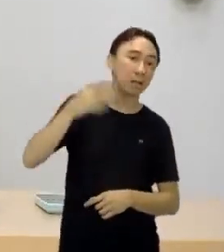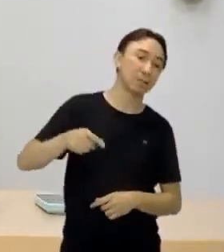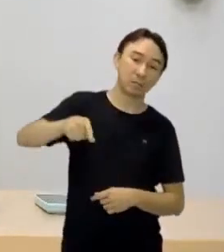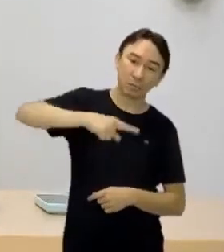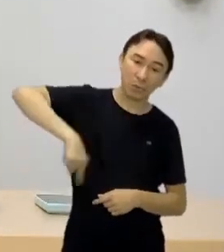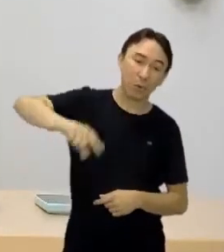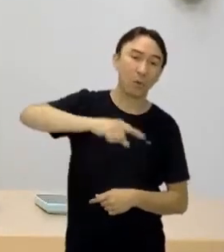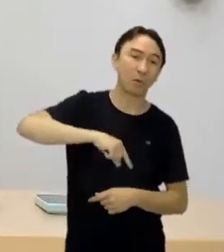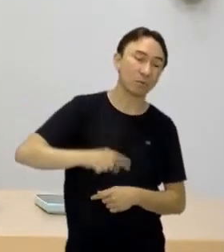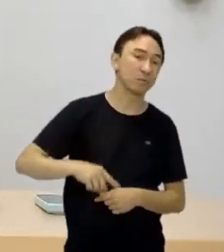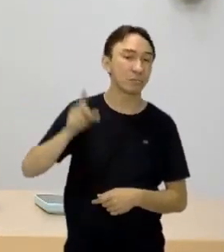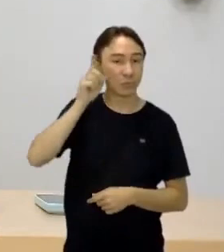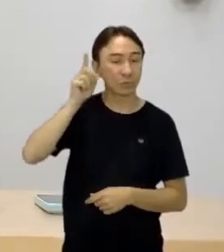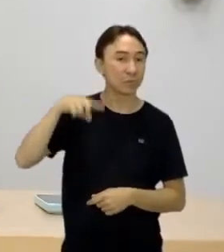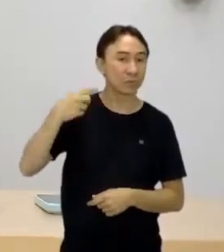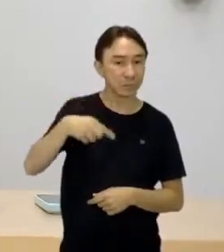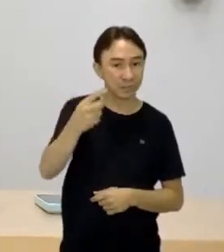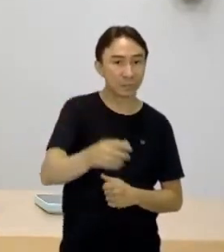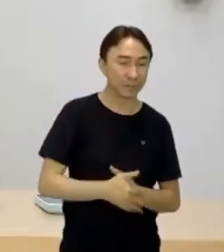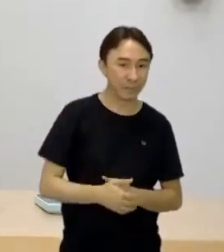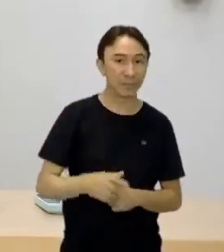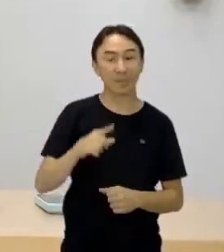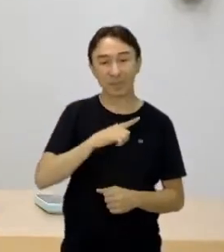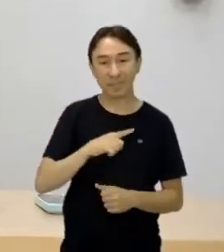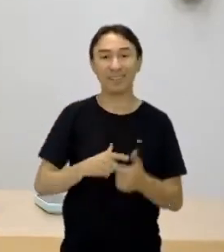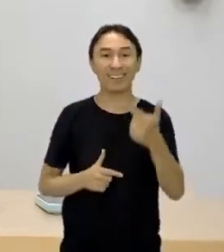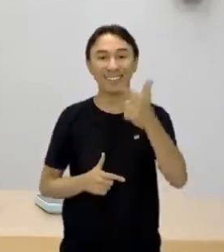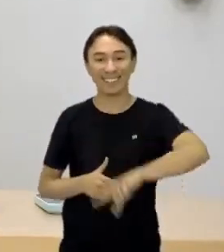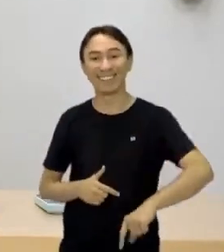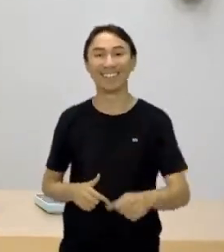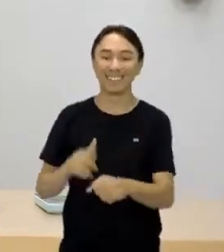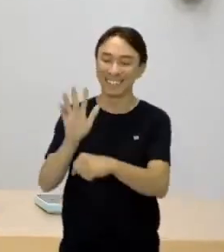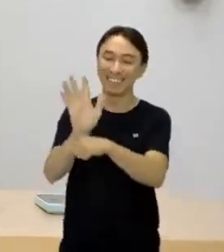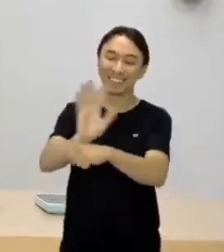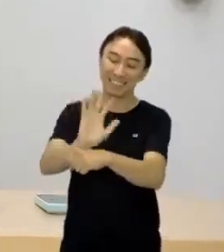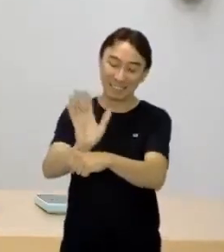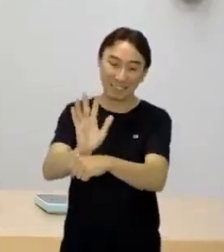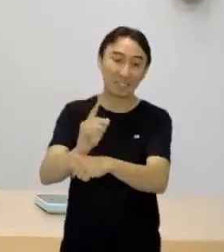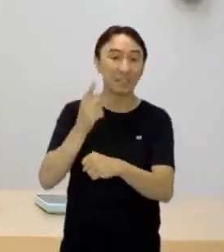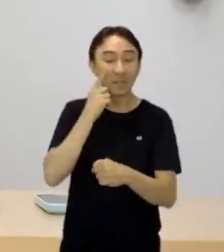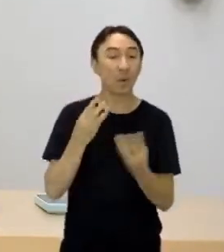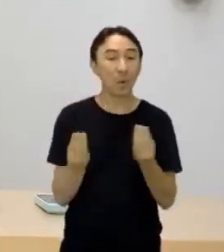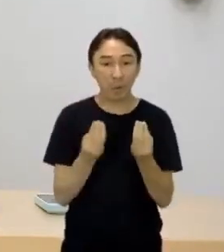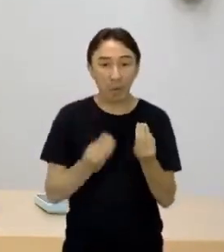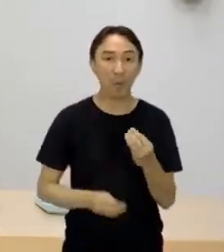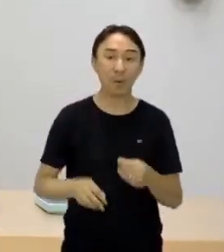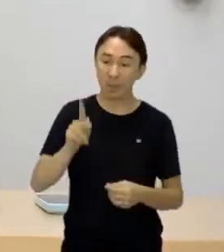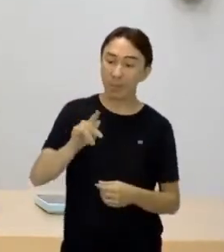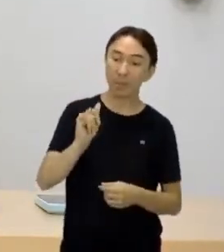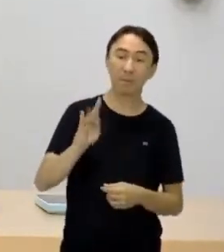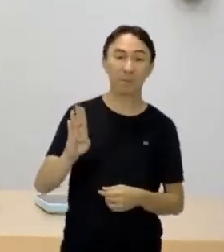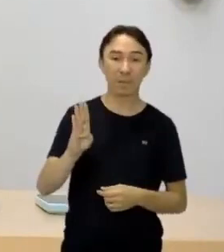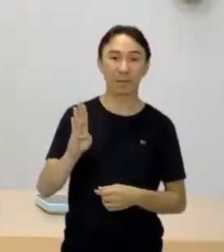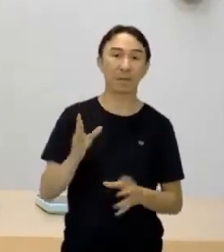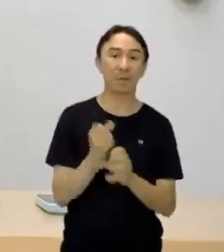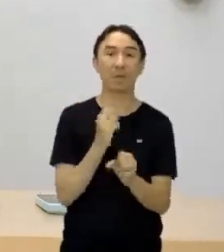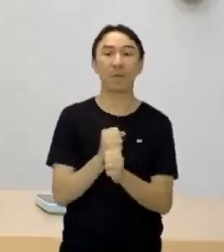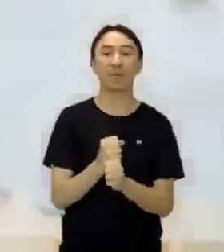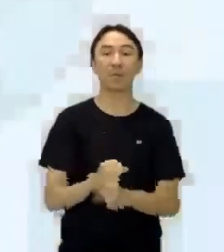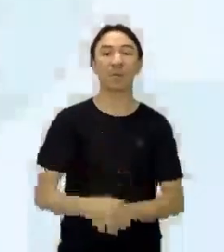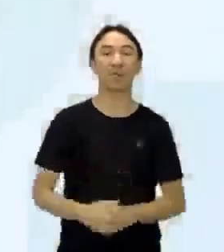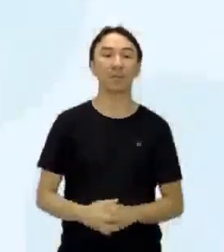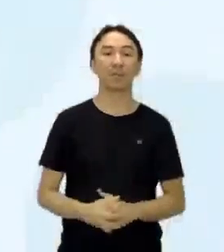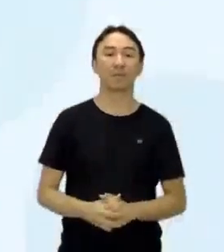certo? E aí, para finalizar, a gente vai passar um videozinho rapidinho para falar aí como é calculado o PIB. Daqui a pouco a gente volta.